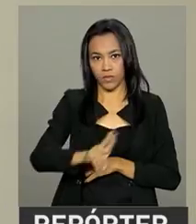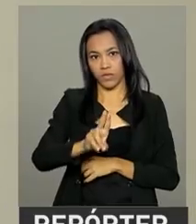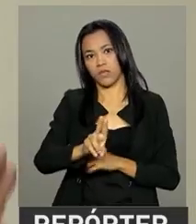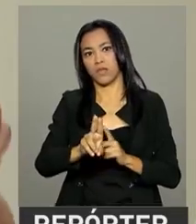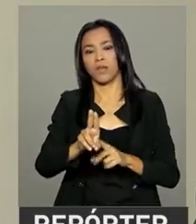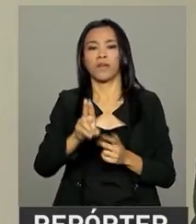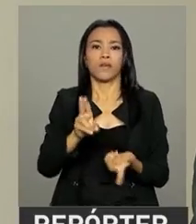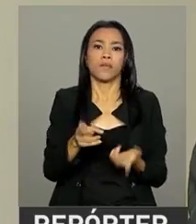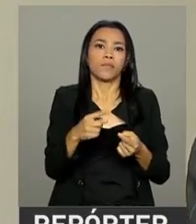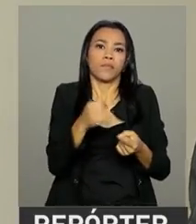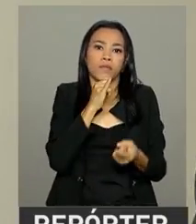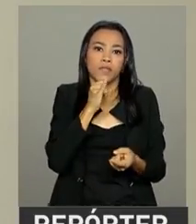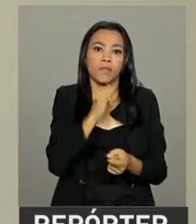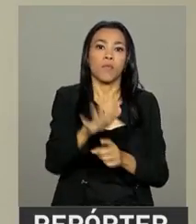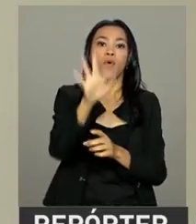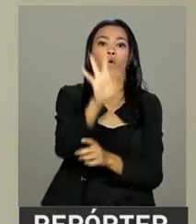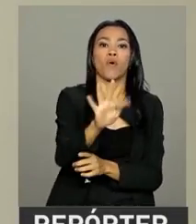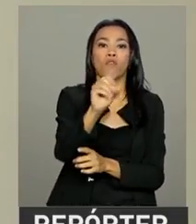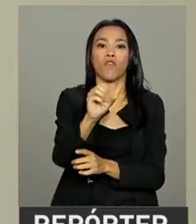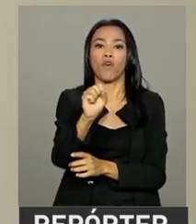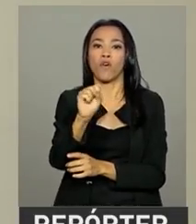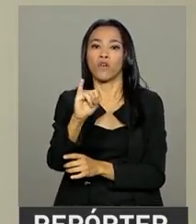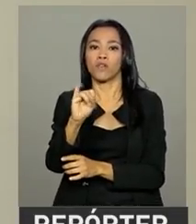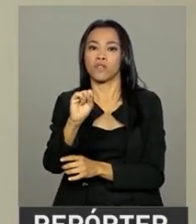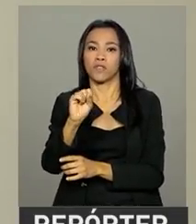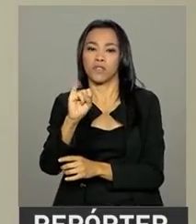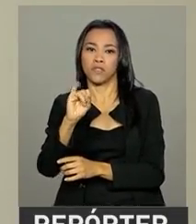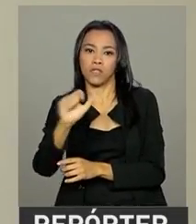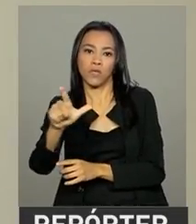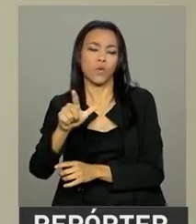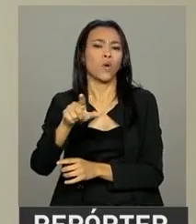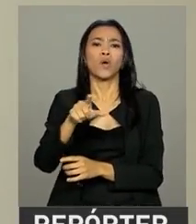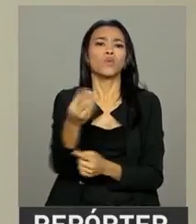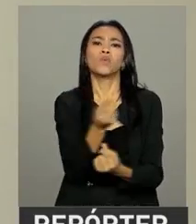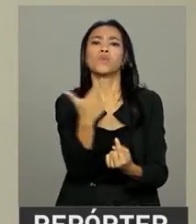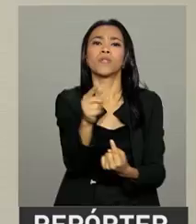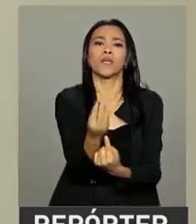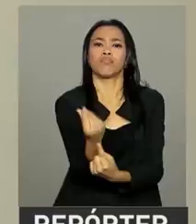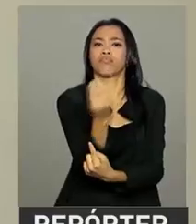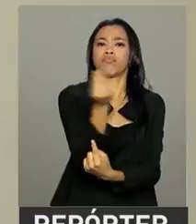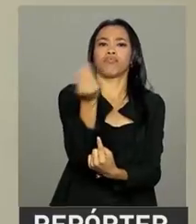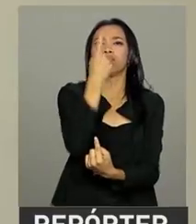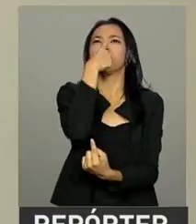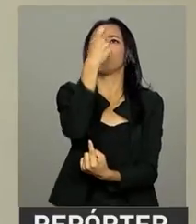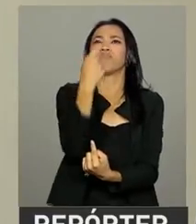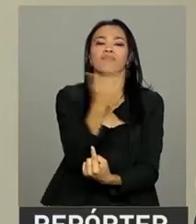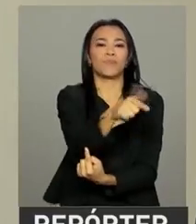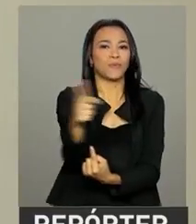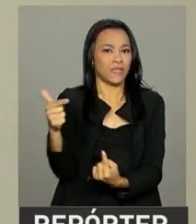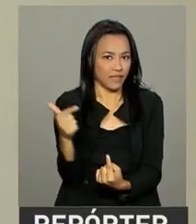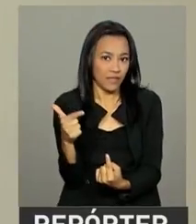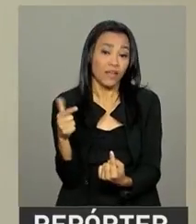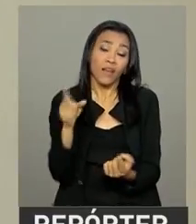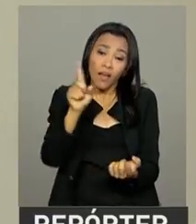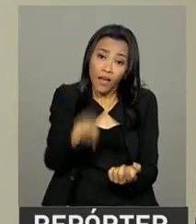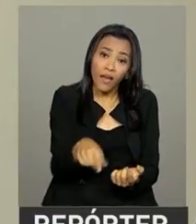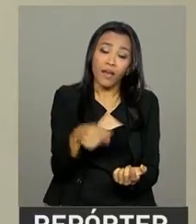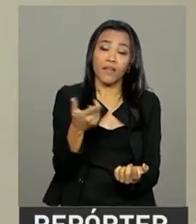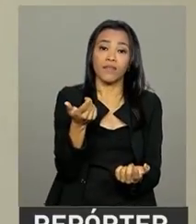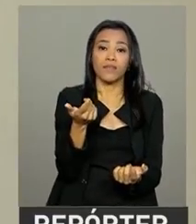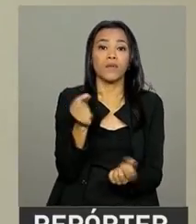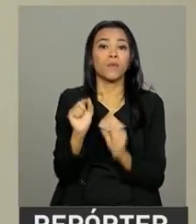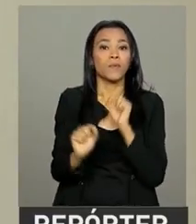não usam de material fóssil portanto elas não emitem gases do efeito estufa Isso é apenas uma pequena parte